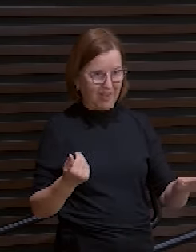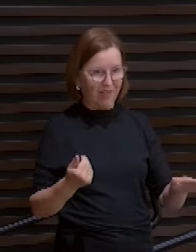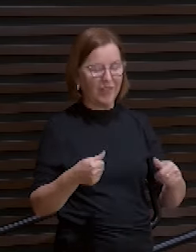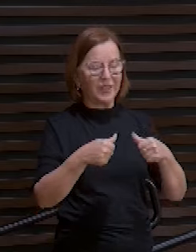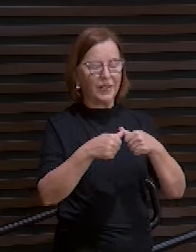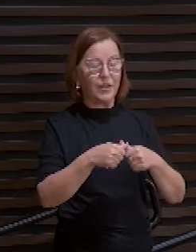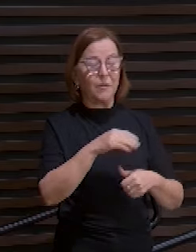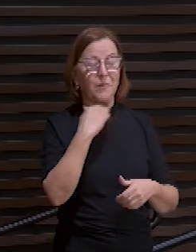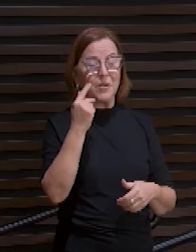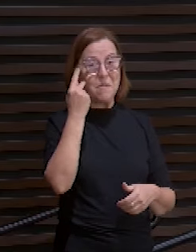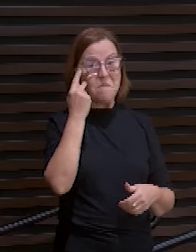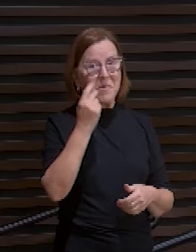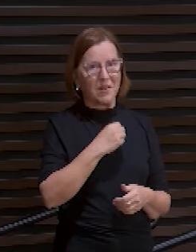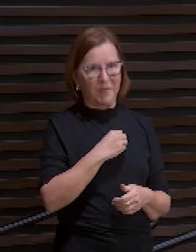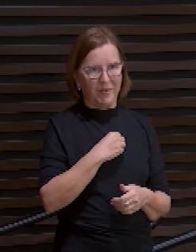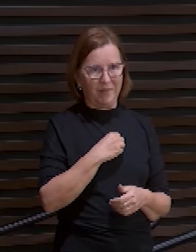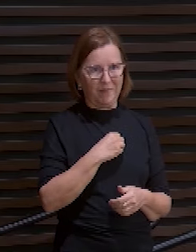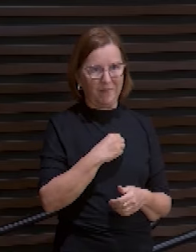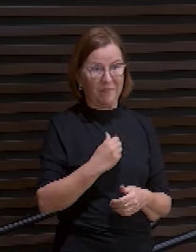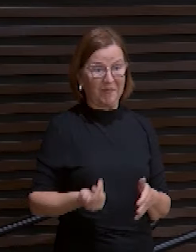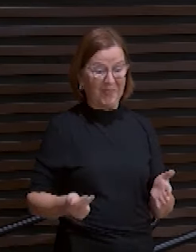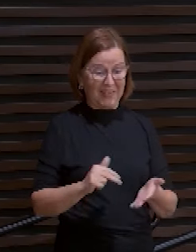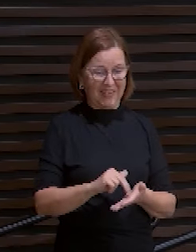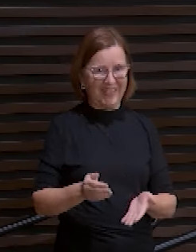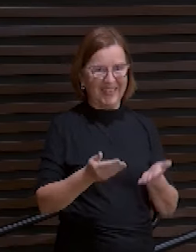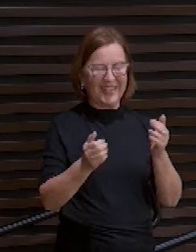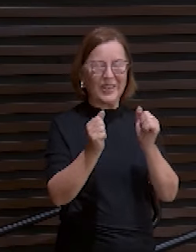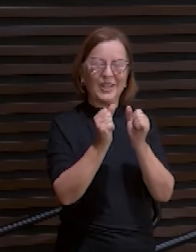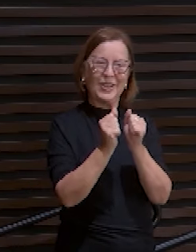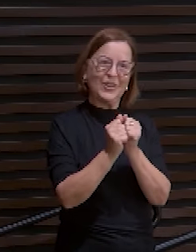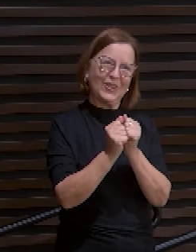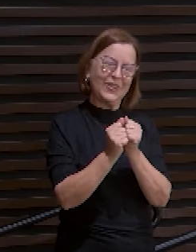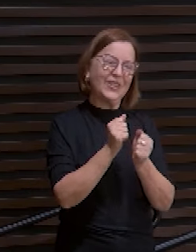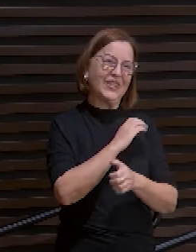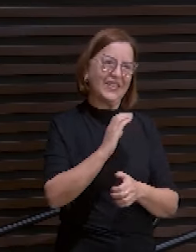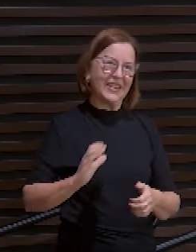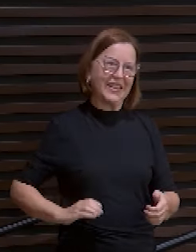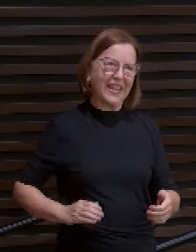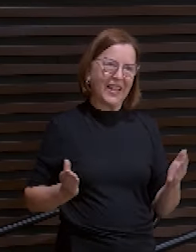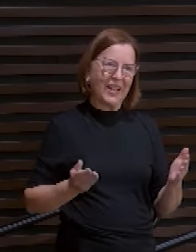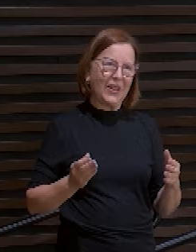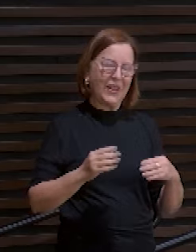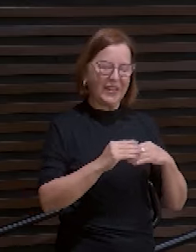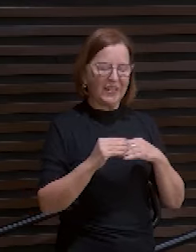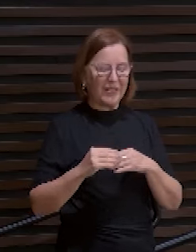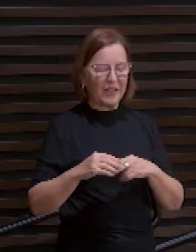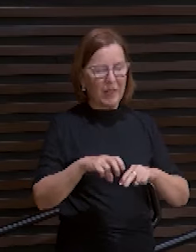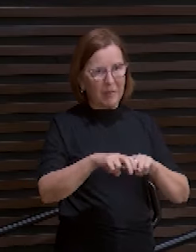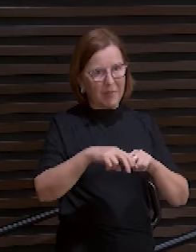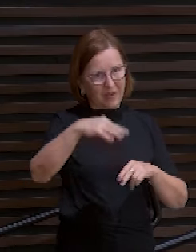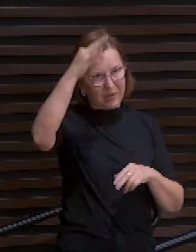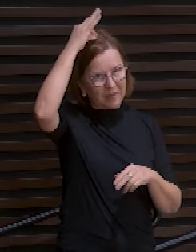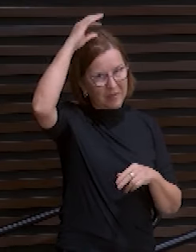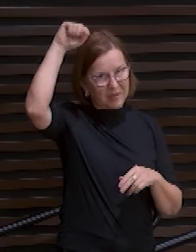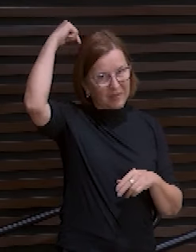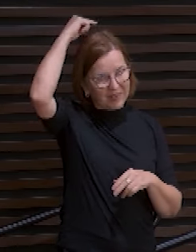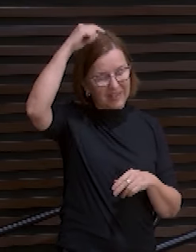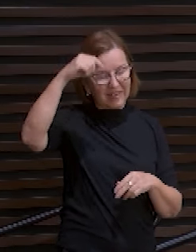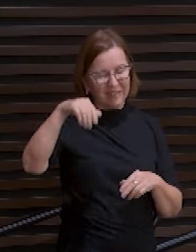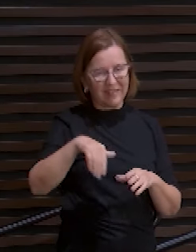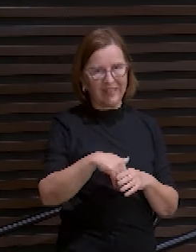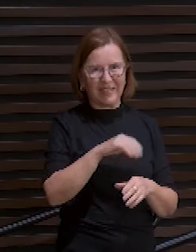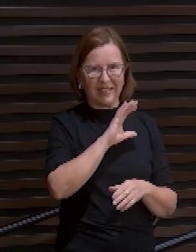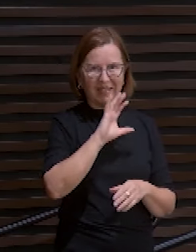pecado ressurgidos juntamente com Cristo e agora são idos pelo Espírito Santo em